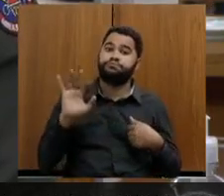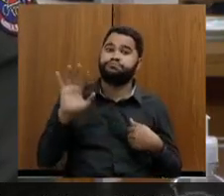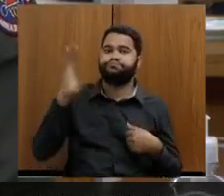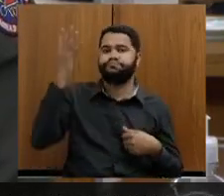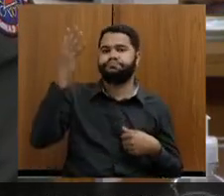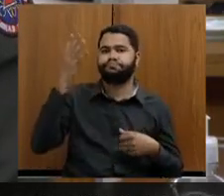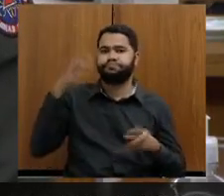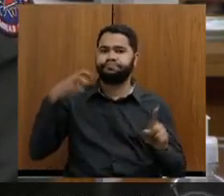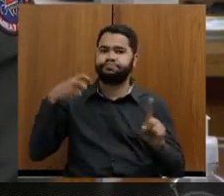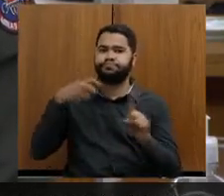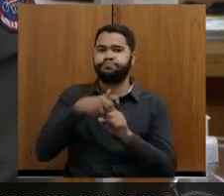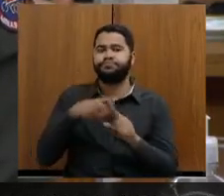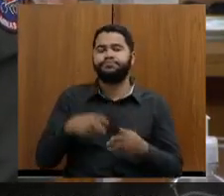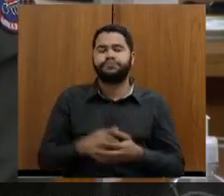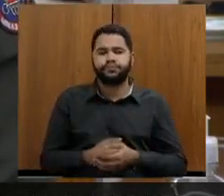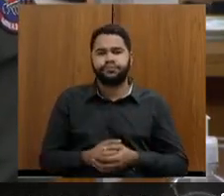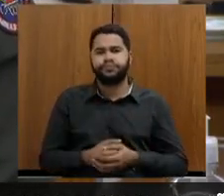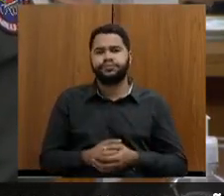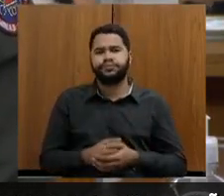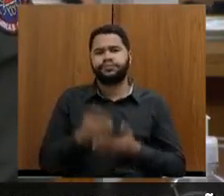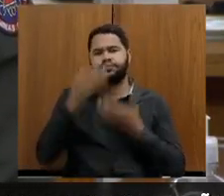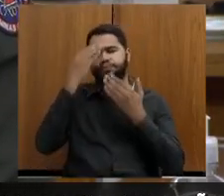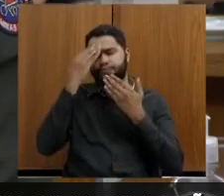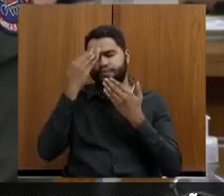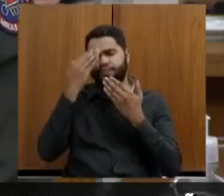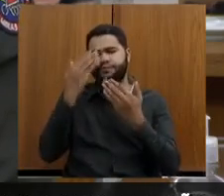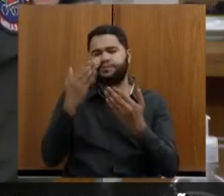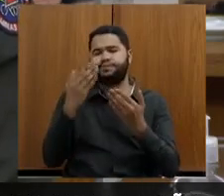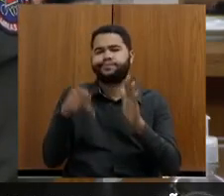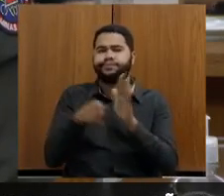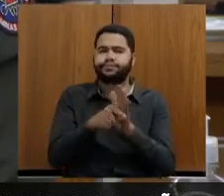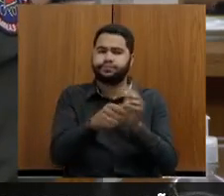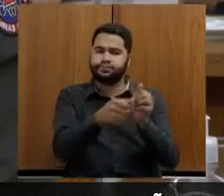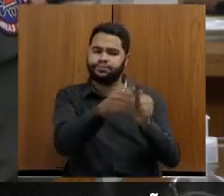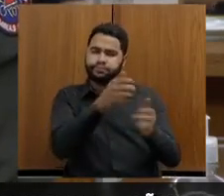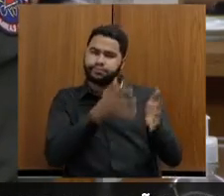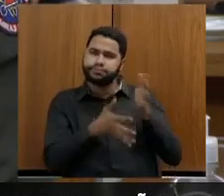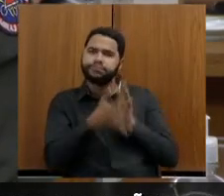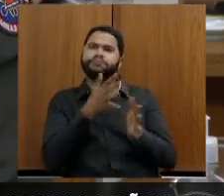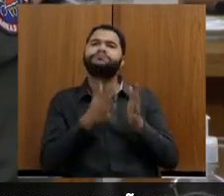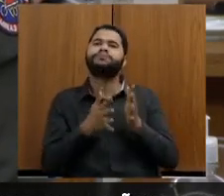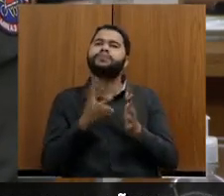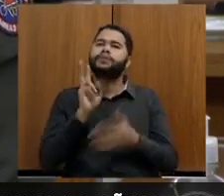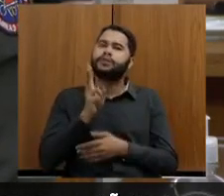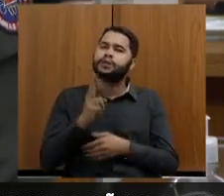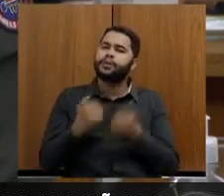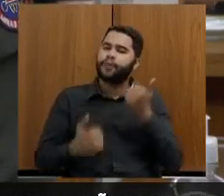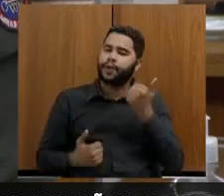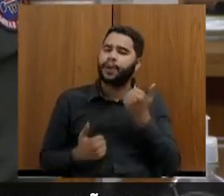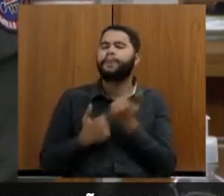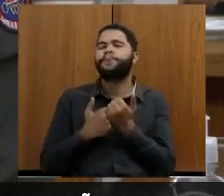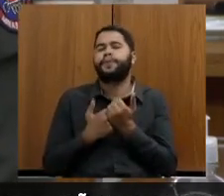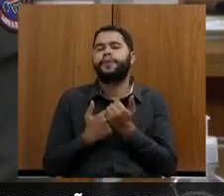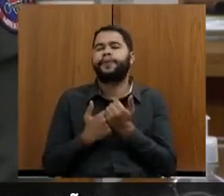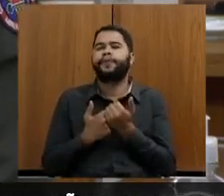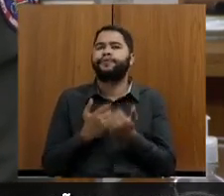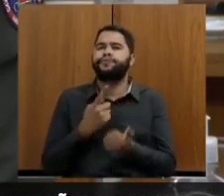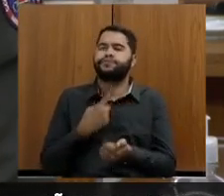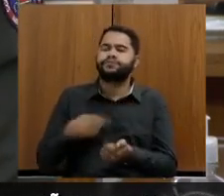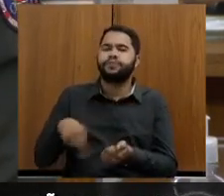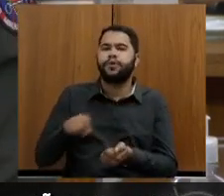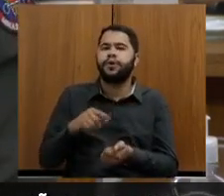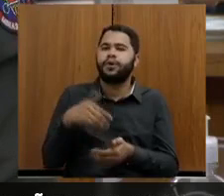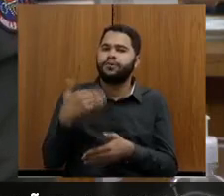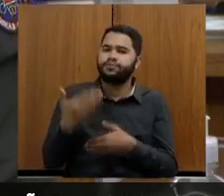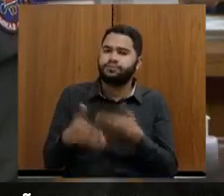nessas principais rodovias a gente agradece muito as palavras do Senhor contamos com vosso apoio sempre para que a gente